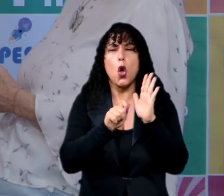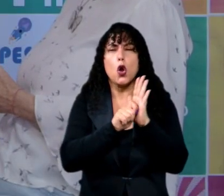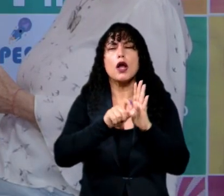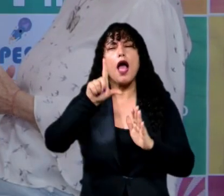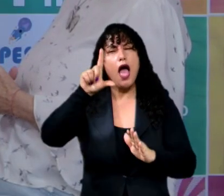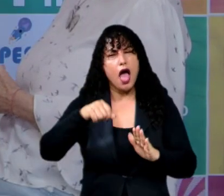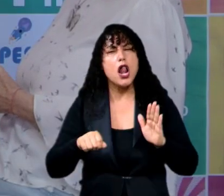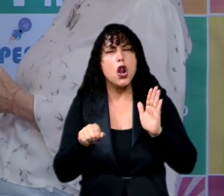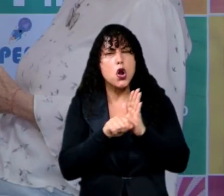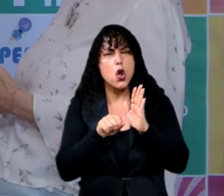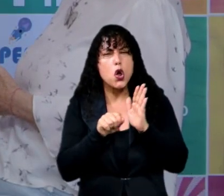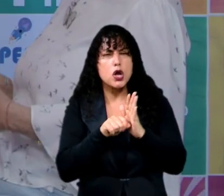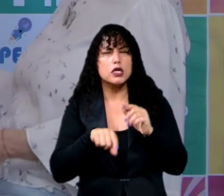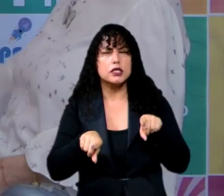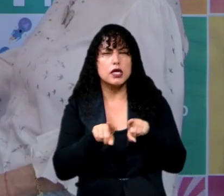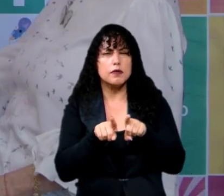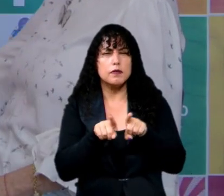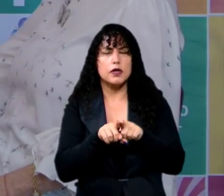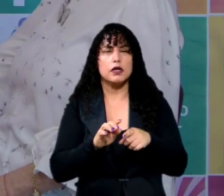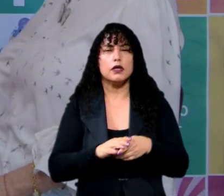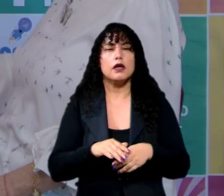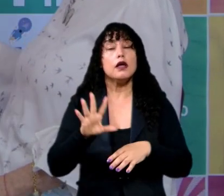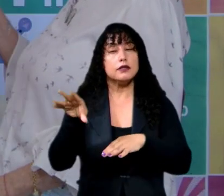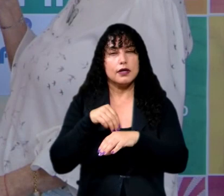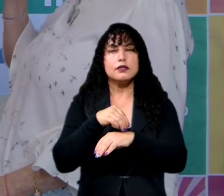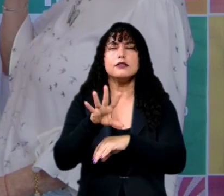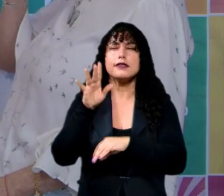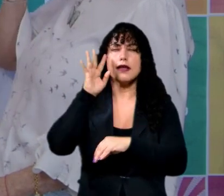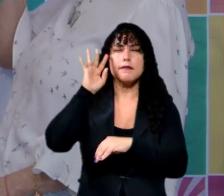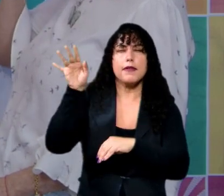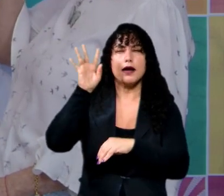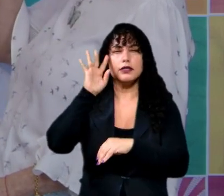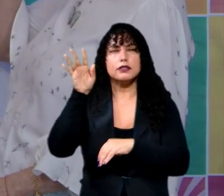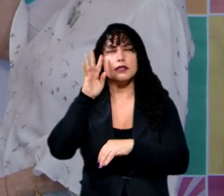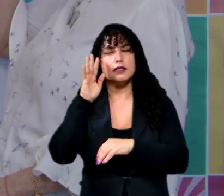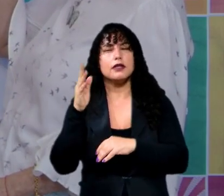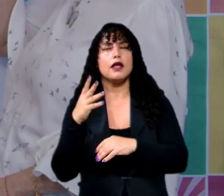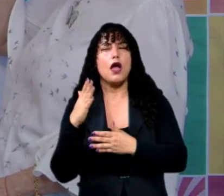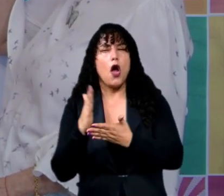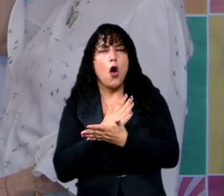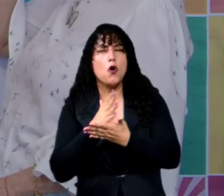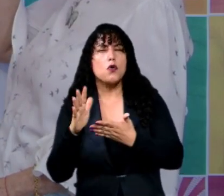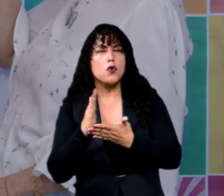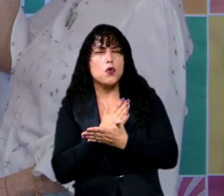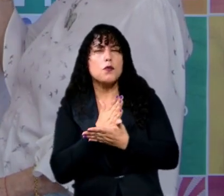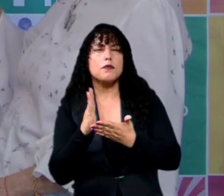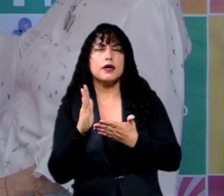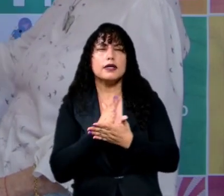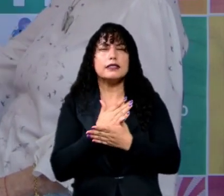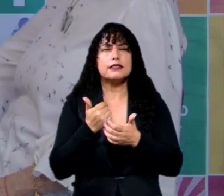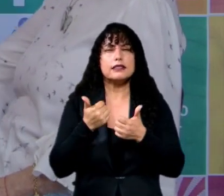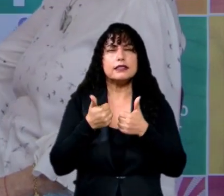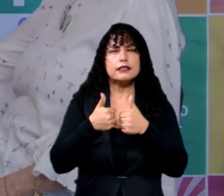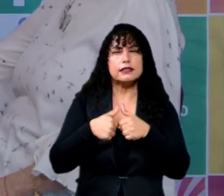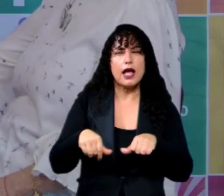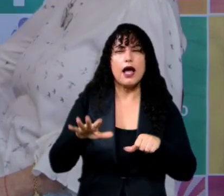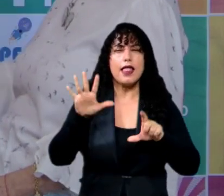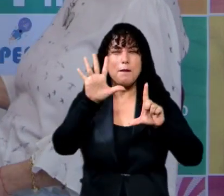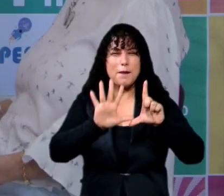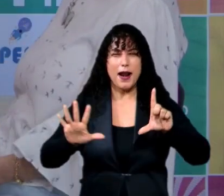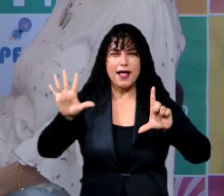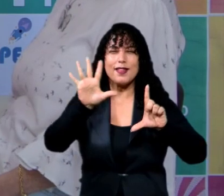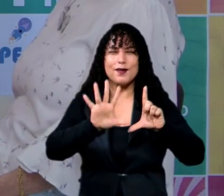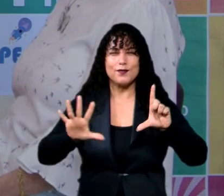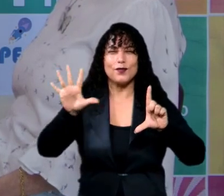drogas. Essas dicas, eu imagino que algumas delas, pelo menos, estejam numa